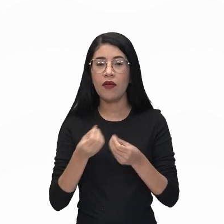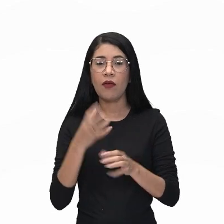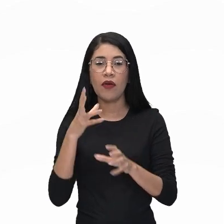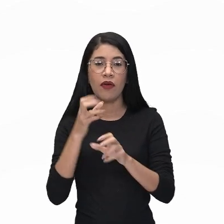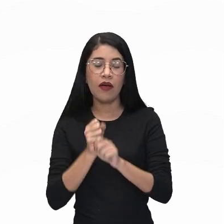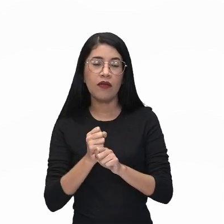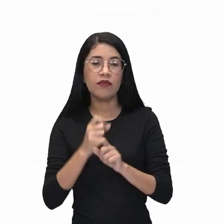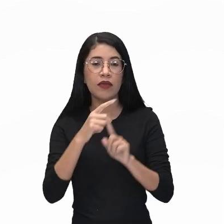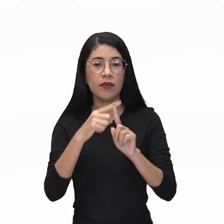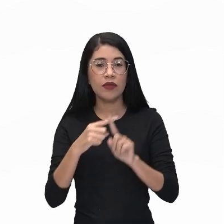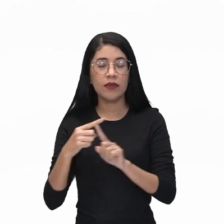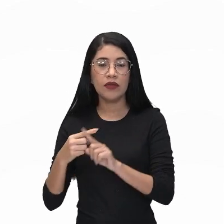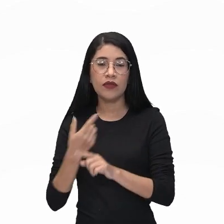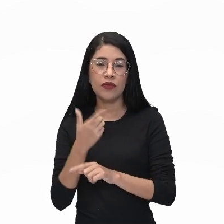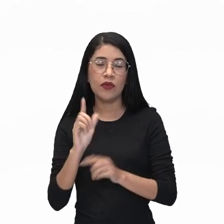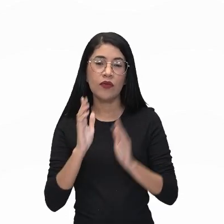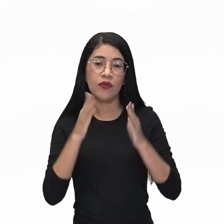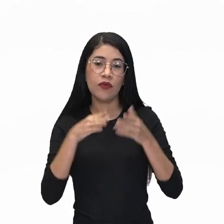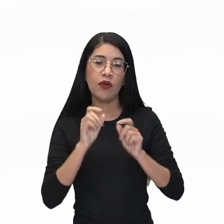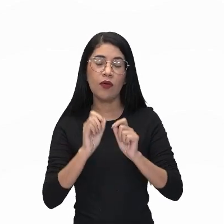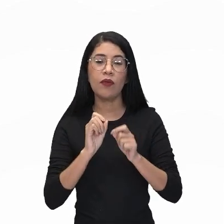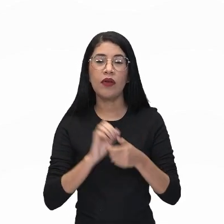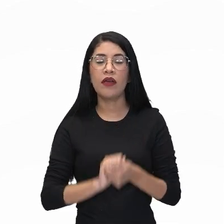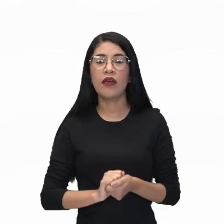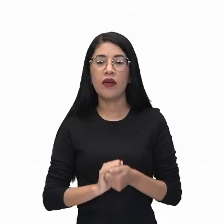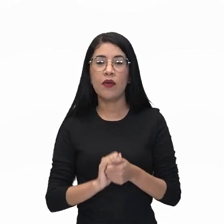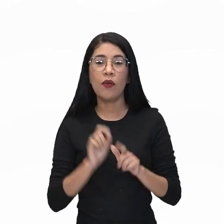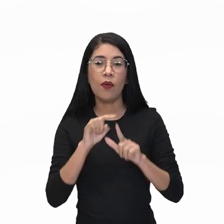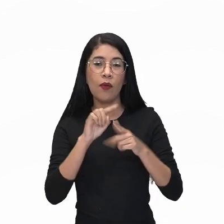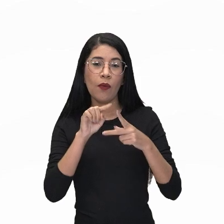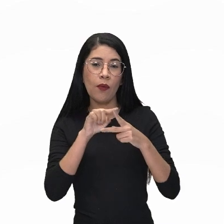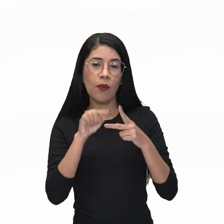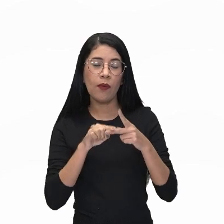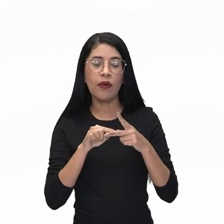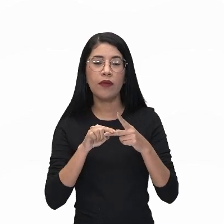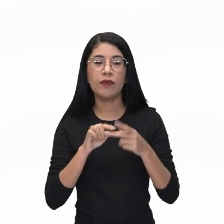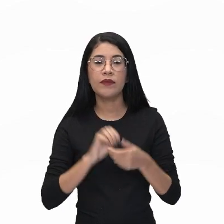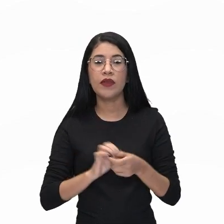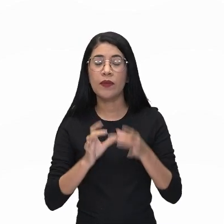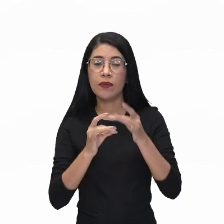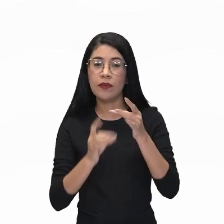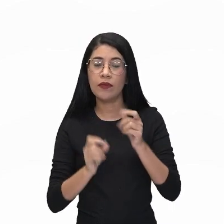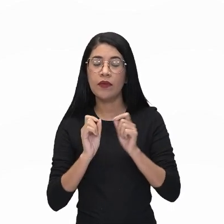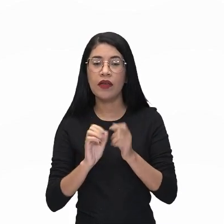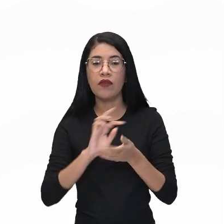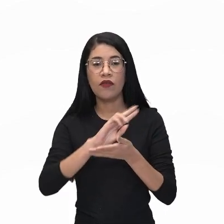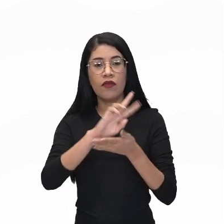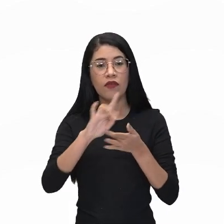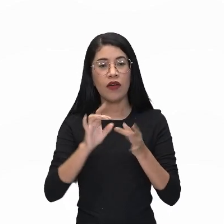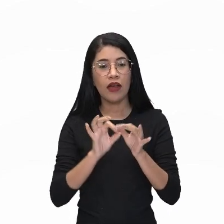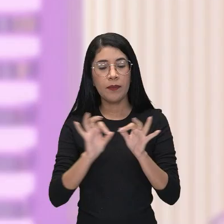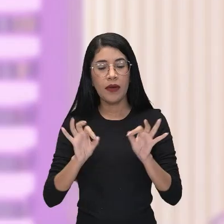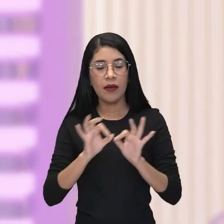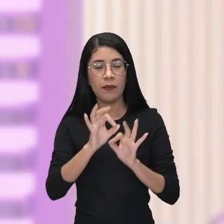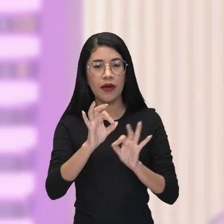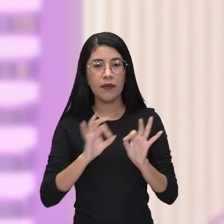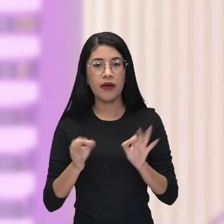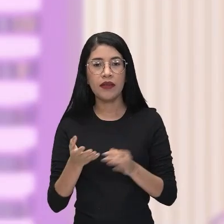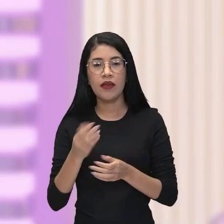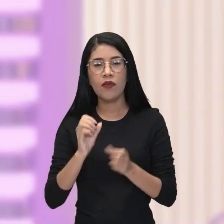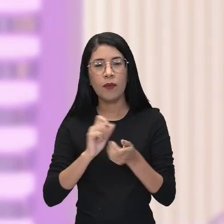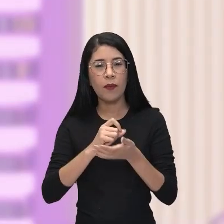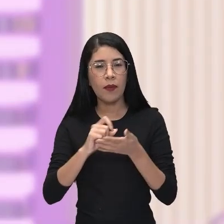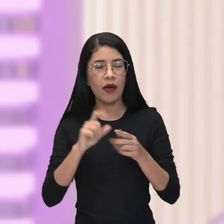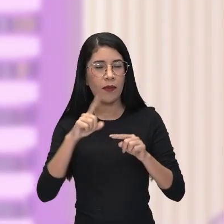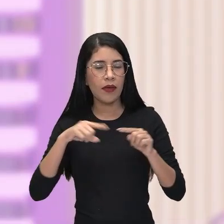outras, com ênfase no coeficiente angular de reta. Detalhamento, grandezas. Então, pega aí